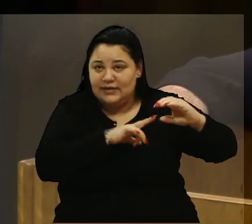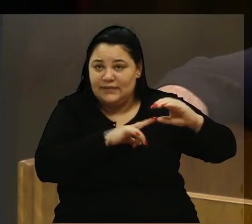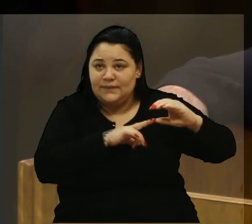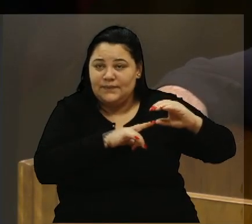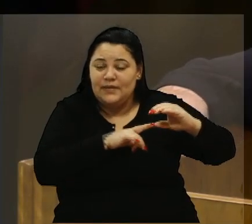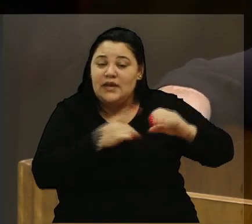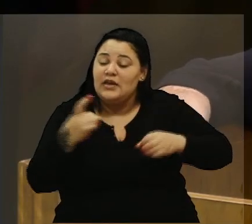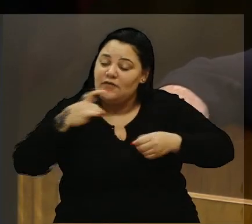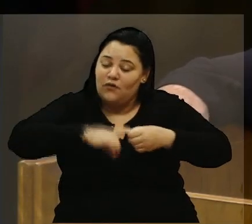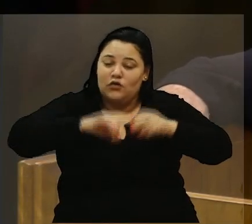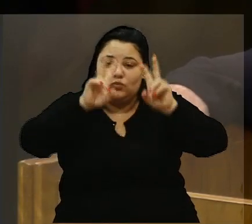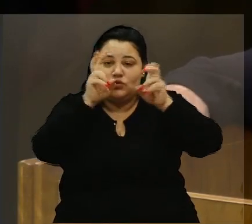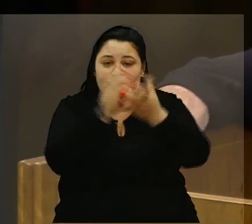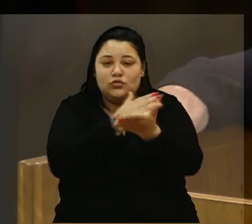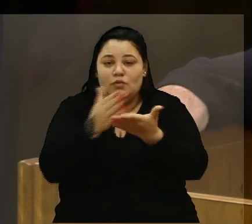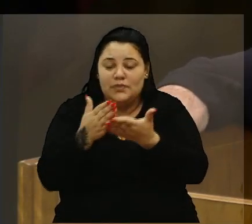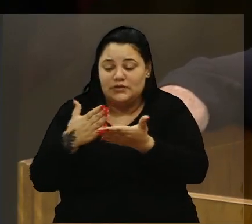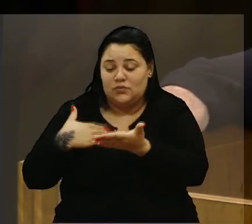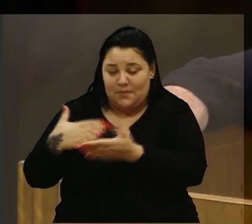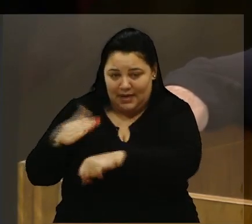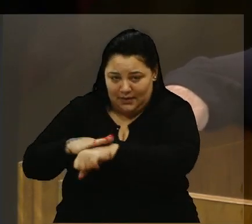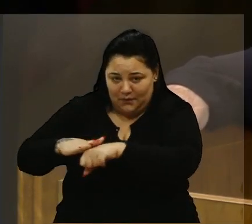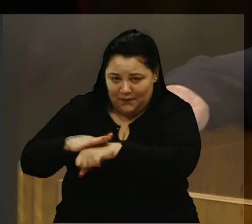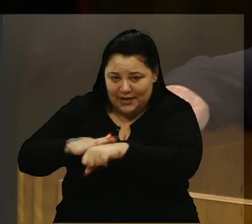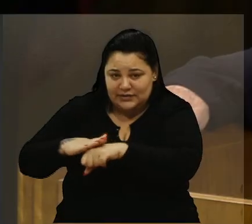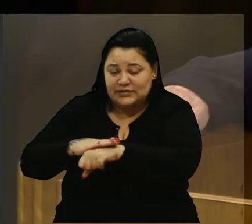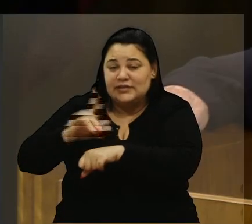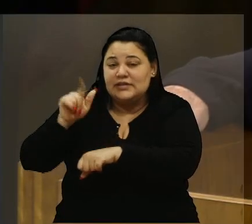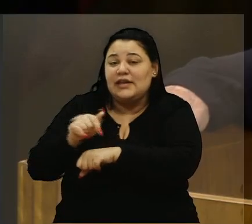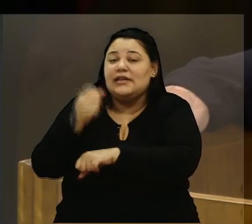tema inicial da minha conversa, que